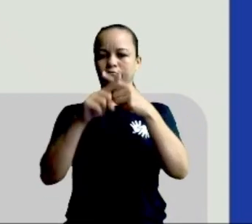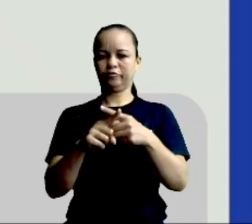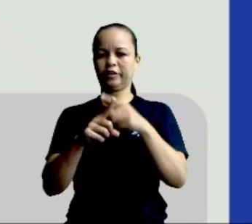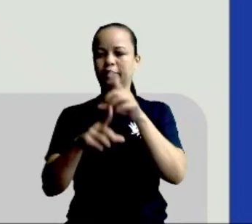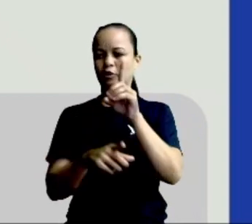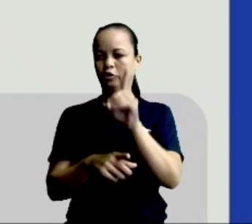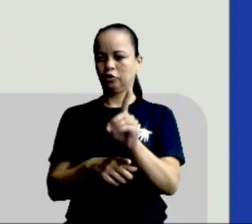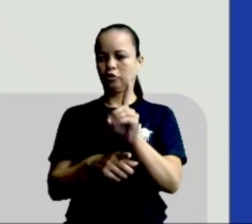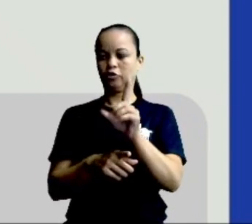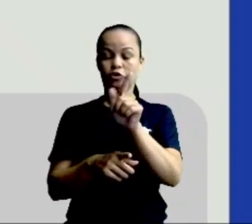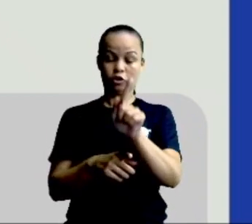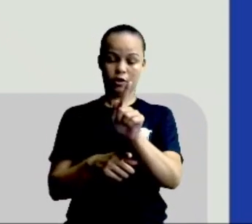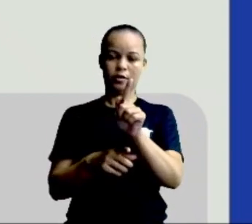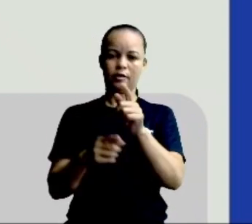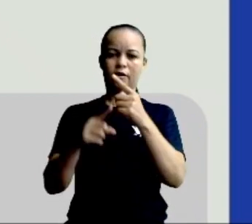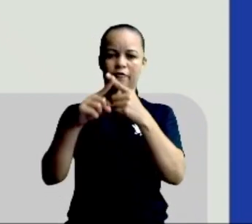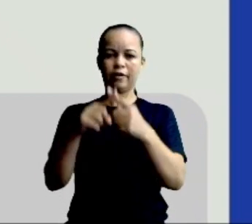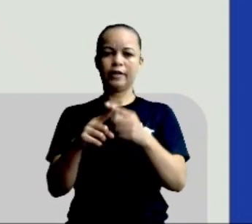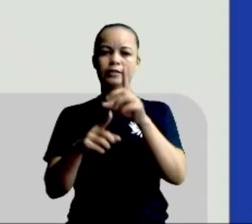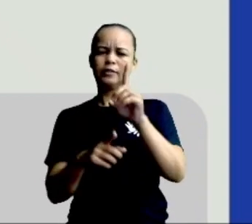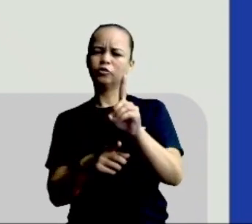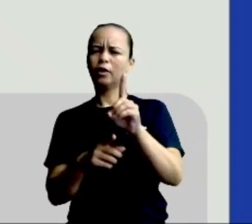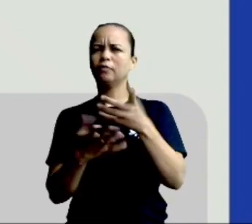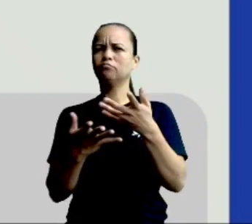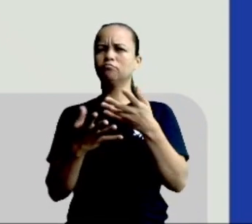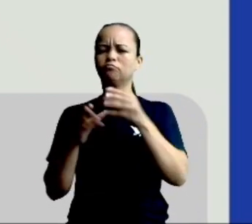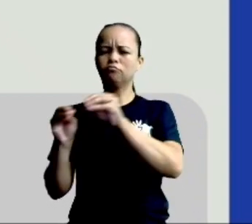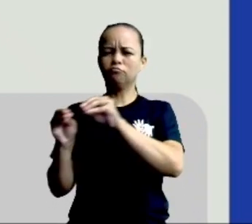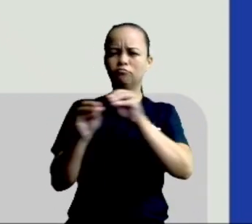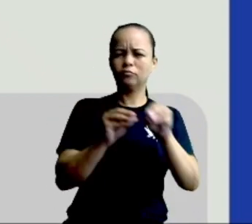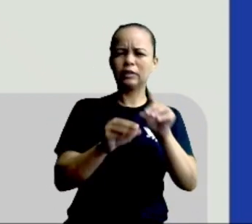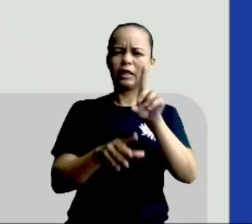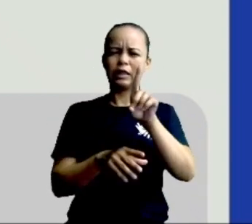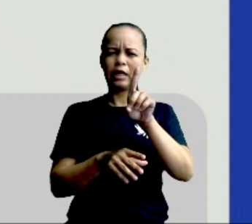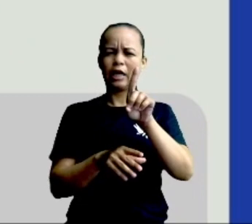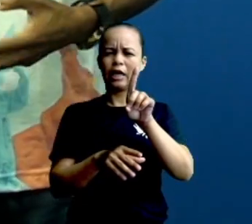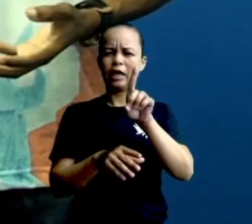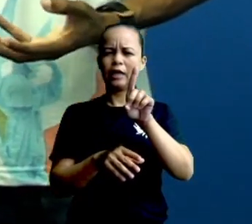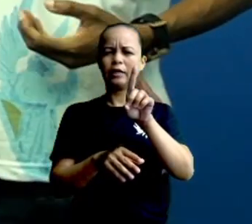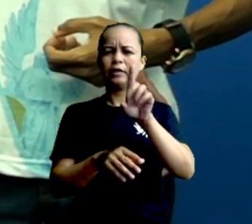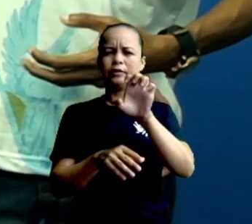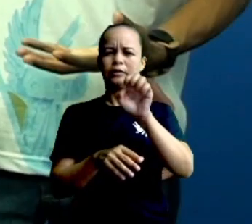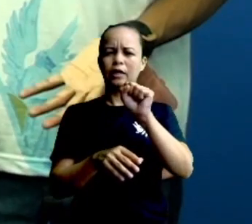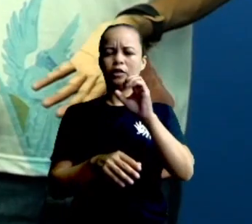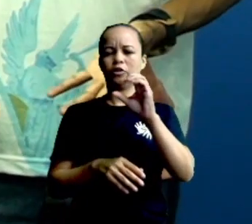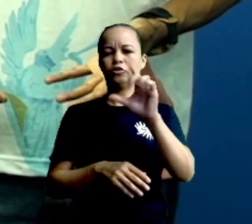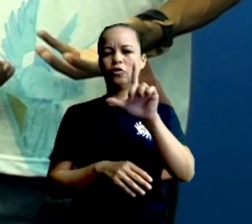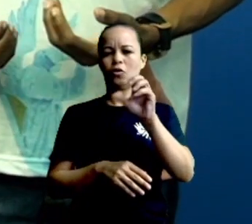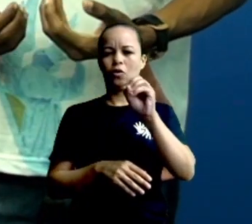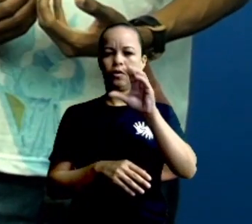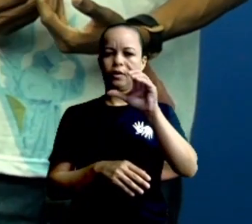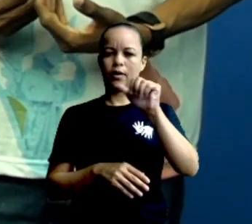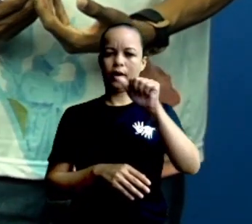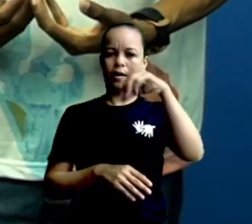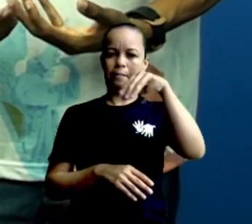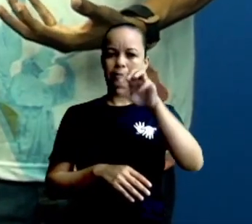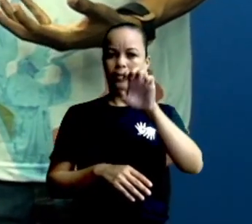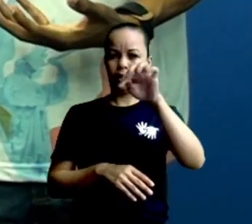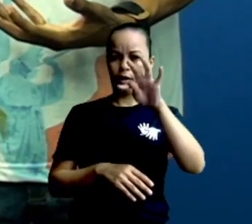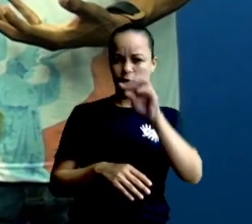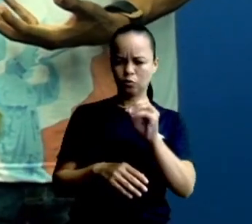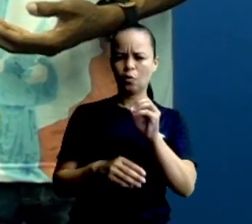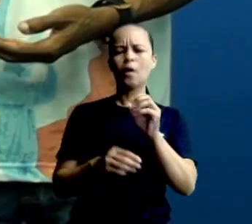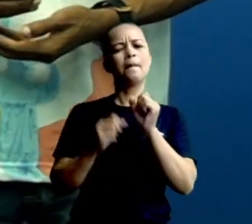bom? Aí é só... Professor, mas esse D, deslocamento, professor, volta aqui para mim. Gente, quando você fala em deslocamento, pode ser